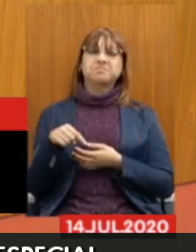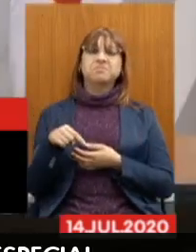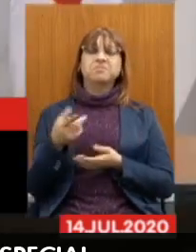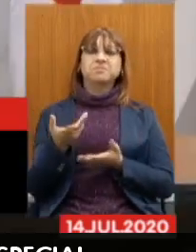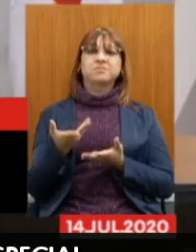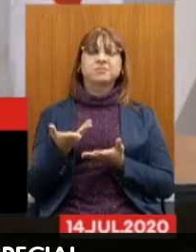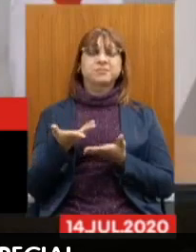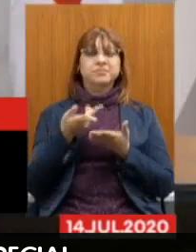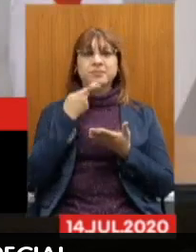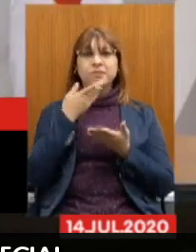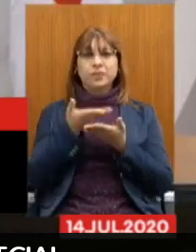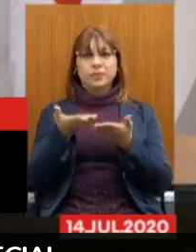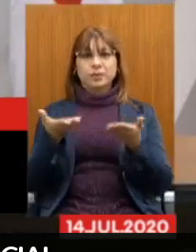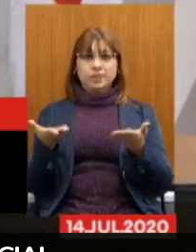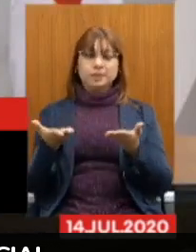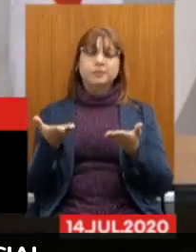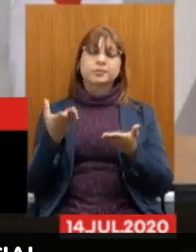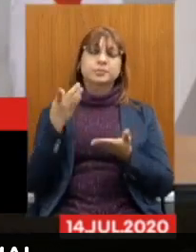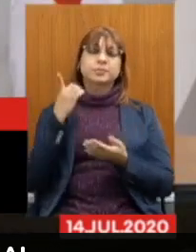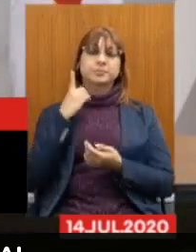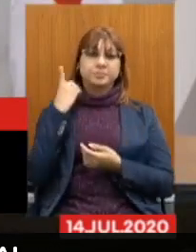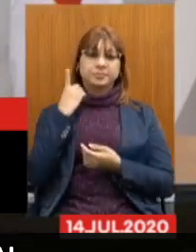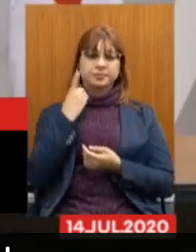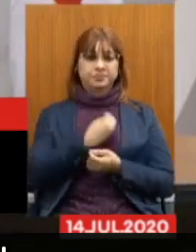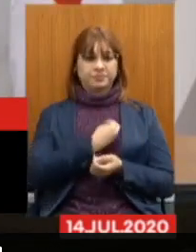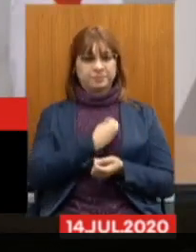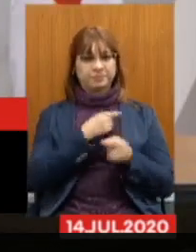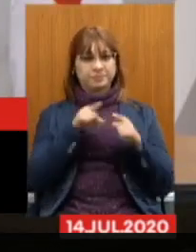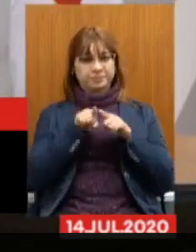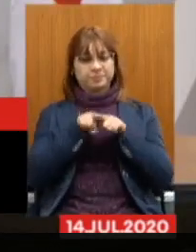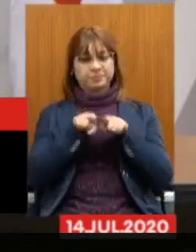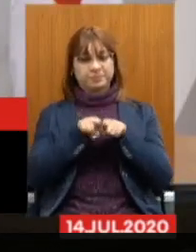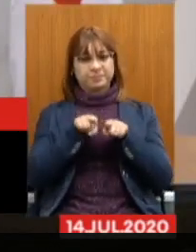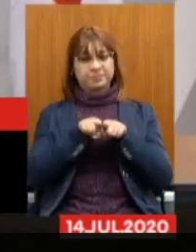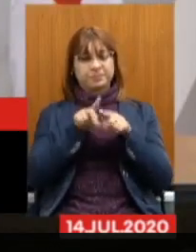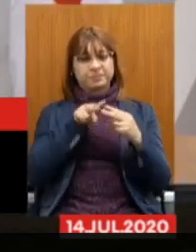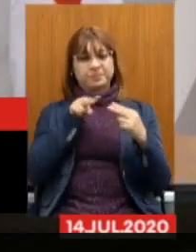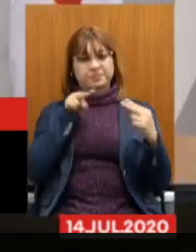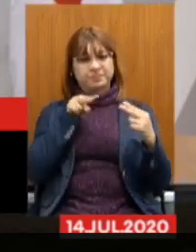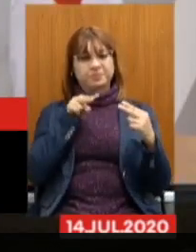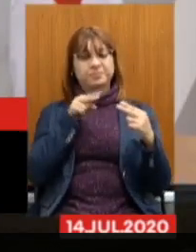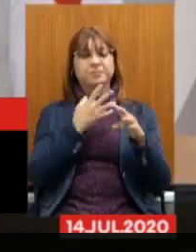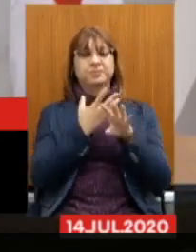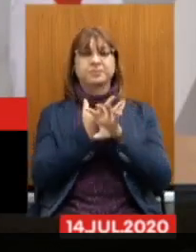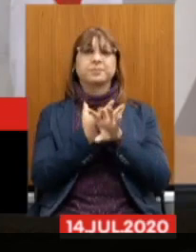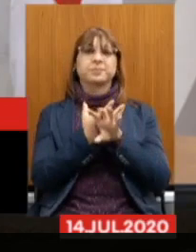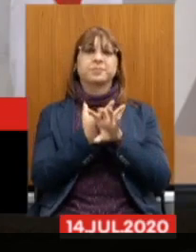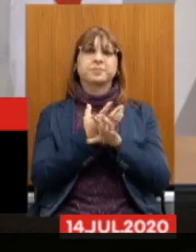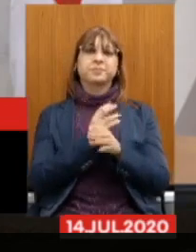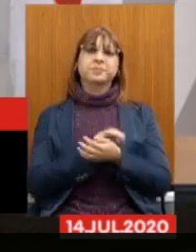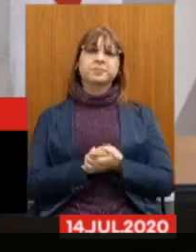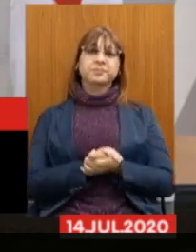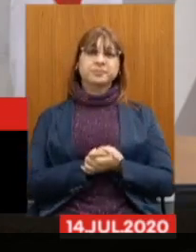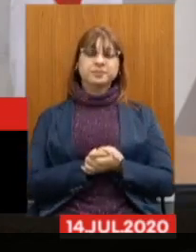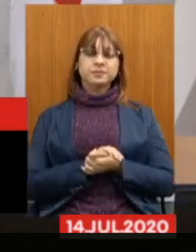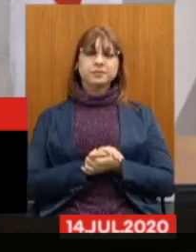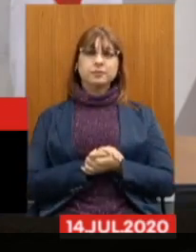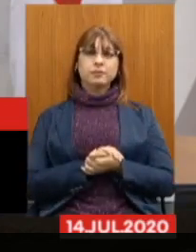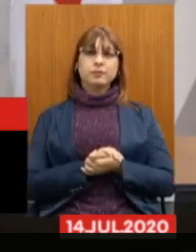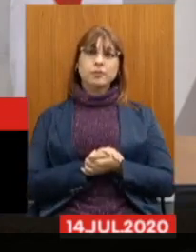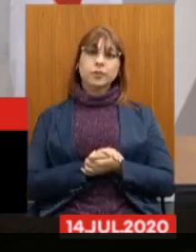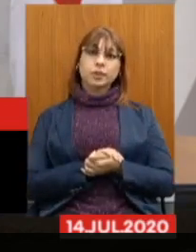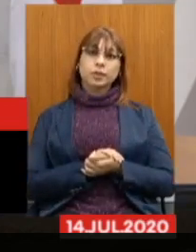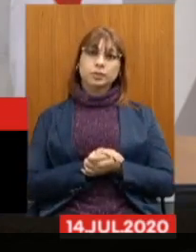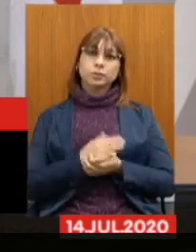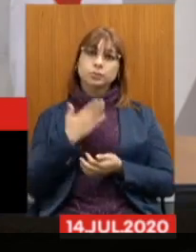todos os deputados presentes e remotamente também presentes, e pedir a